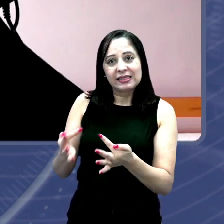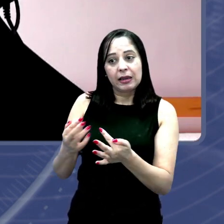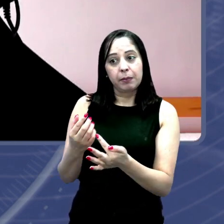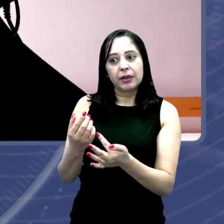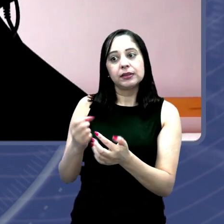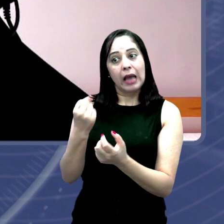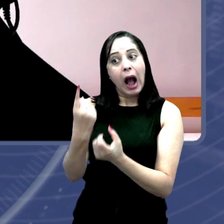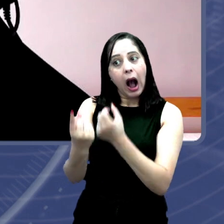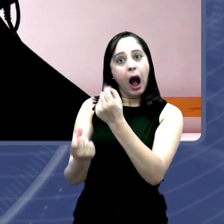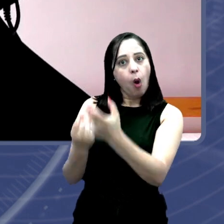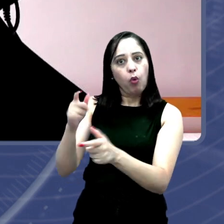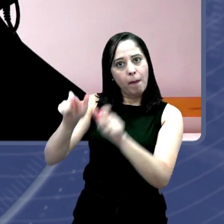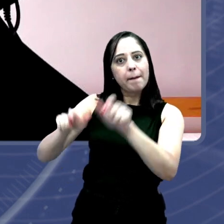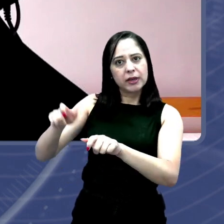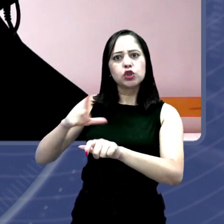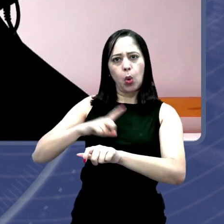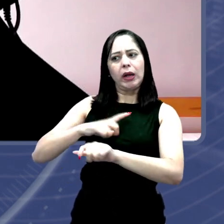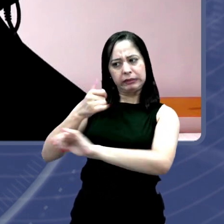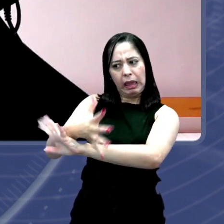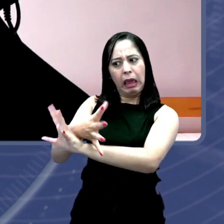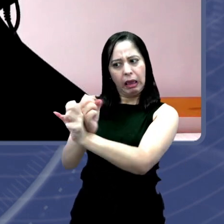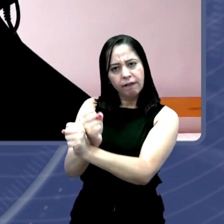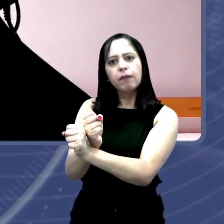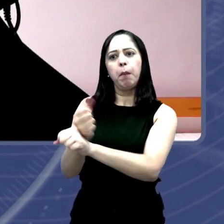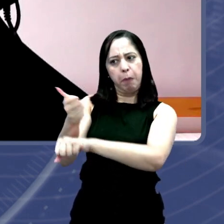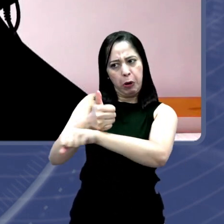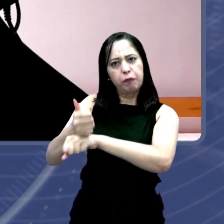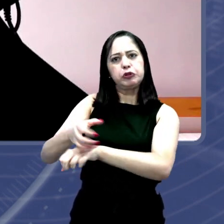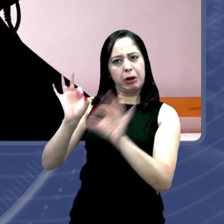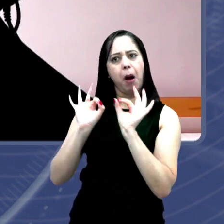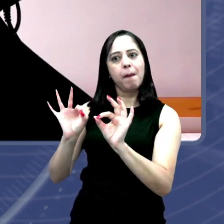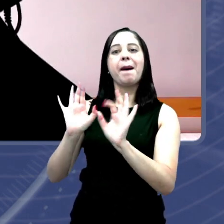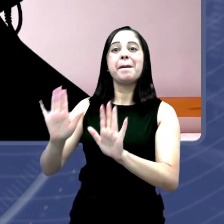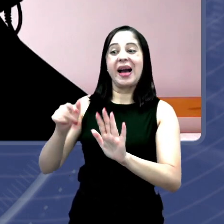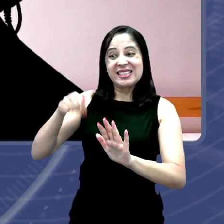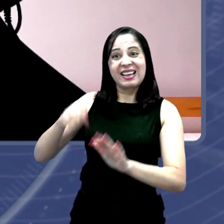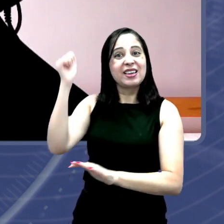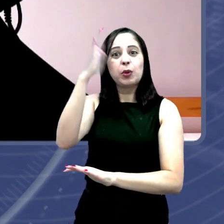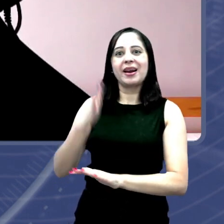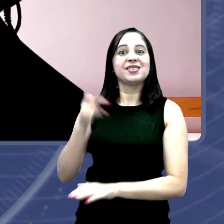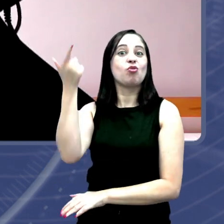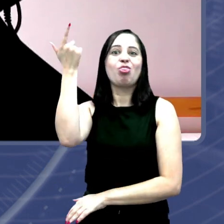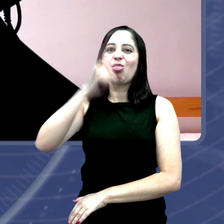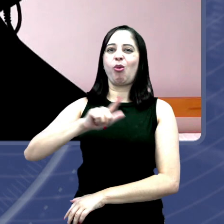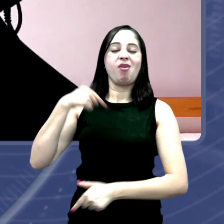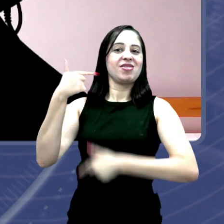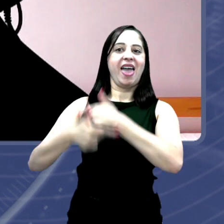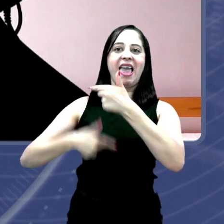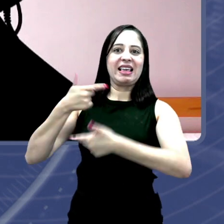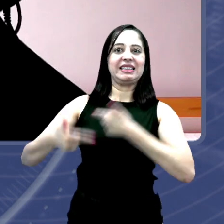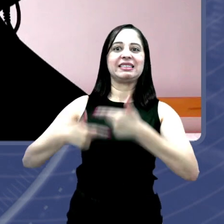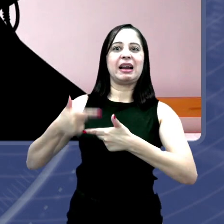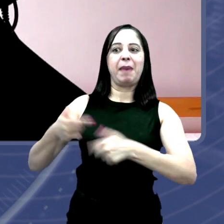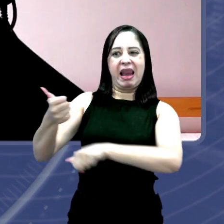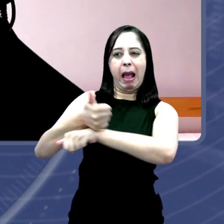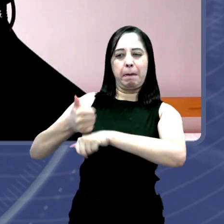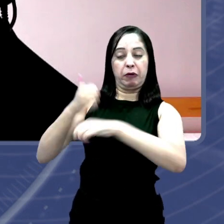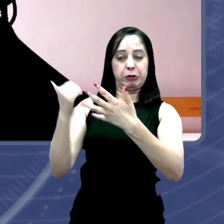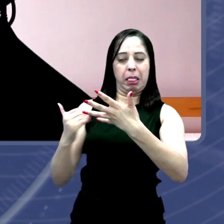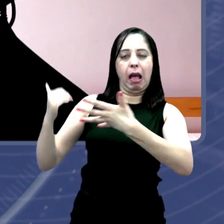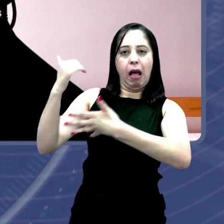têm formação e aqui acaba não conseguindo, né? Eu falo contribuir mesmo, né? Porque a gente